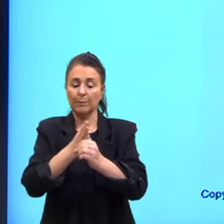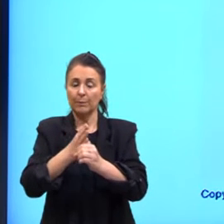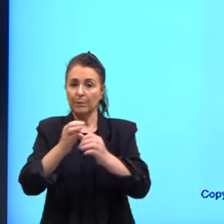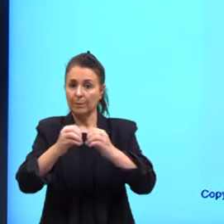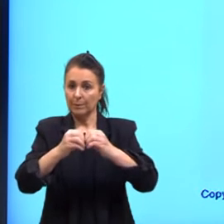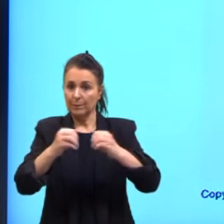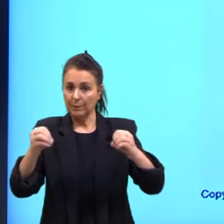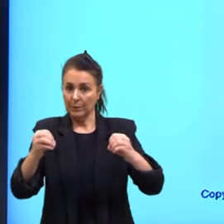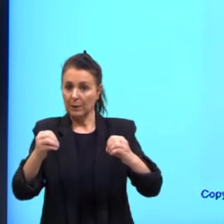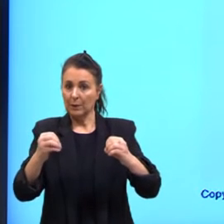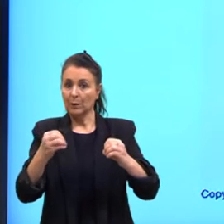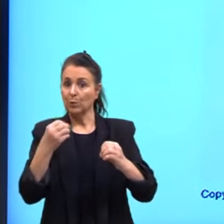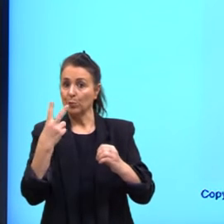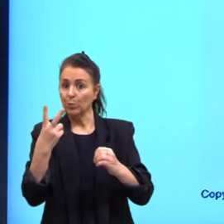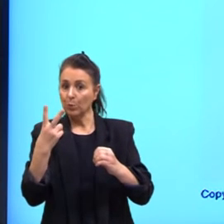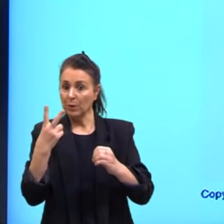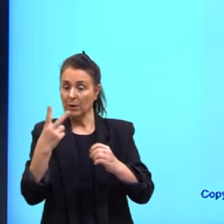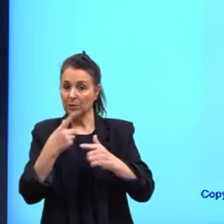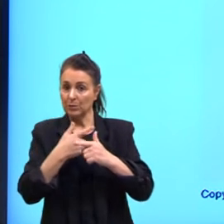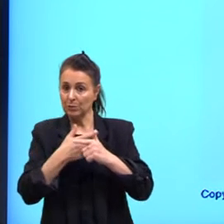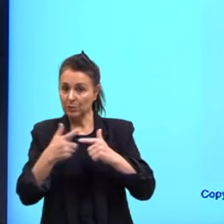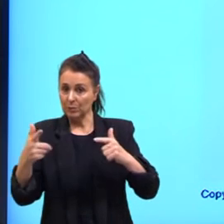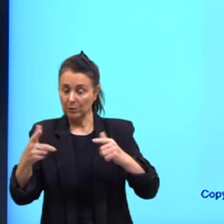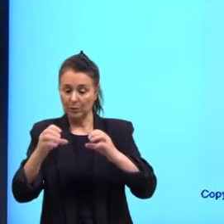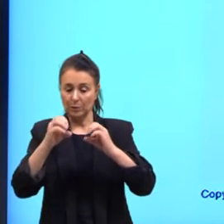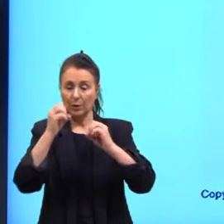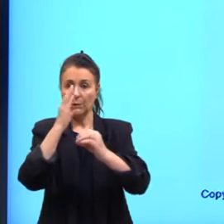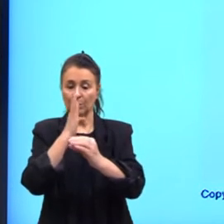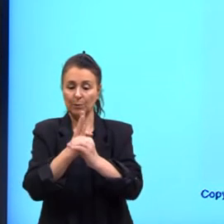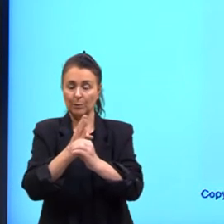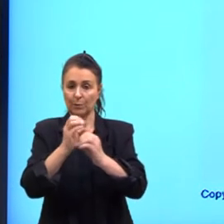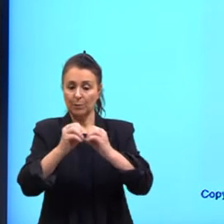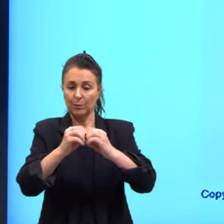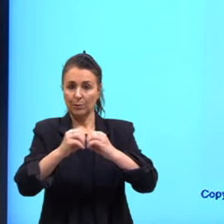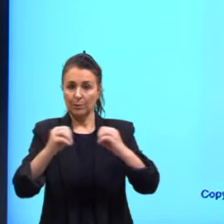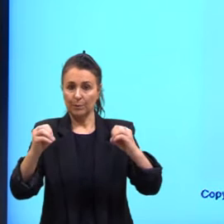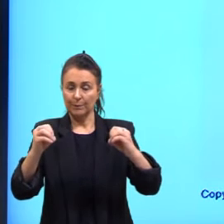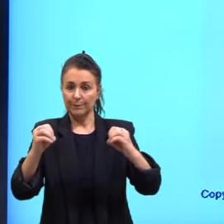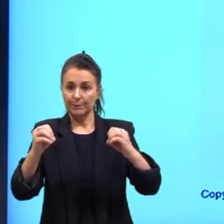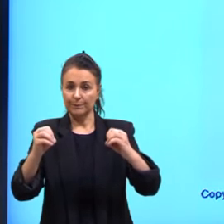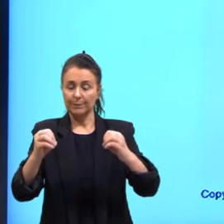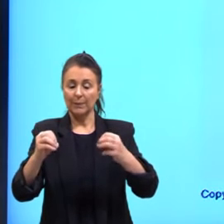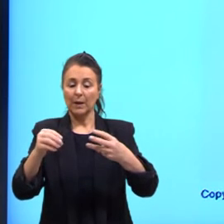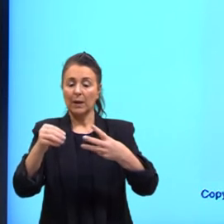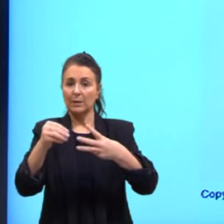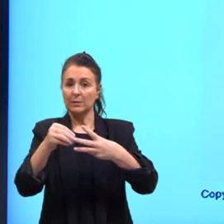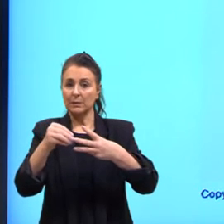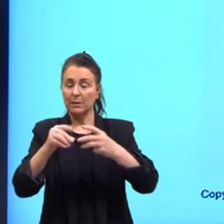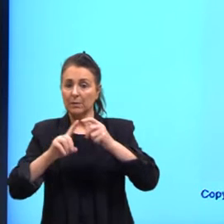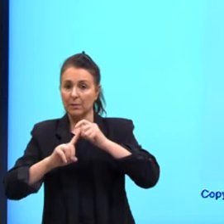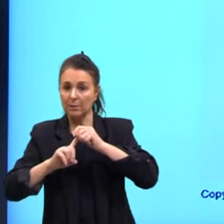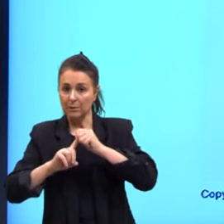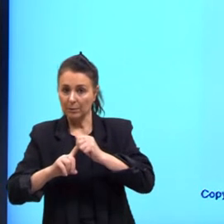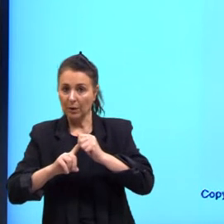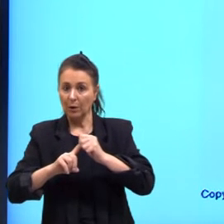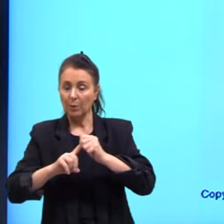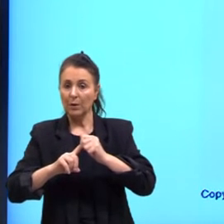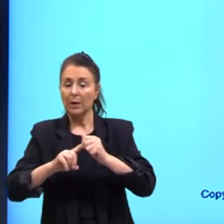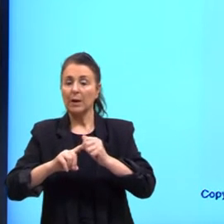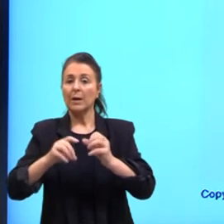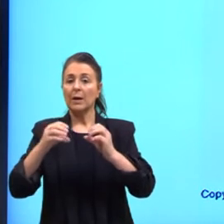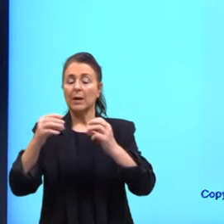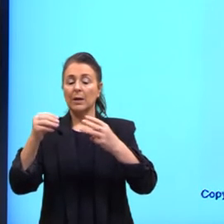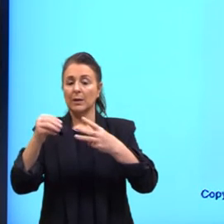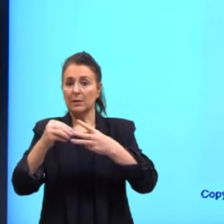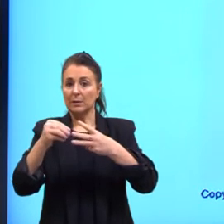e duas divisão duas divisões tá então aqui a célula-mãe e as células filhas vão ser